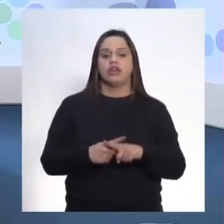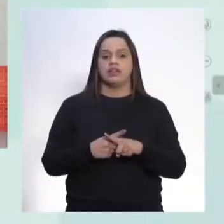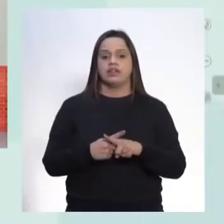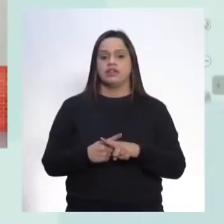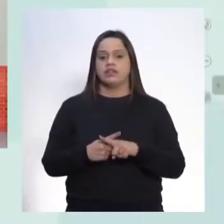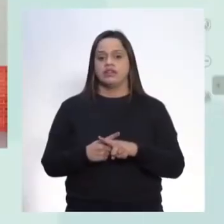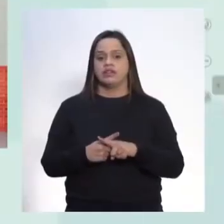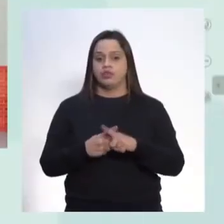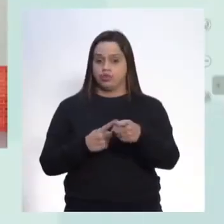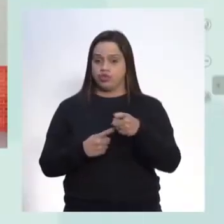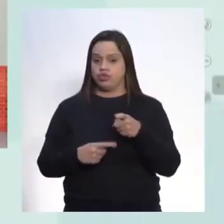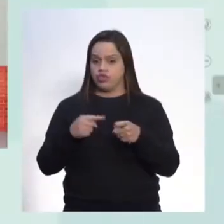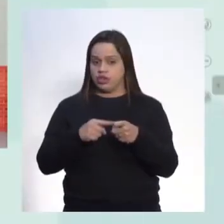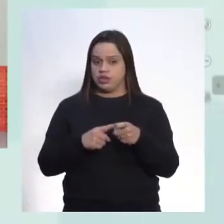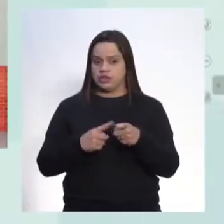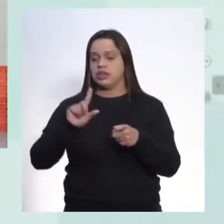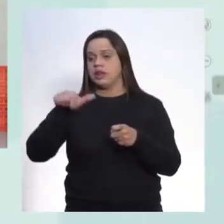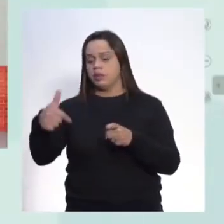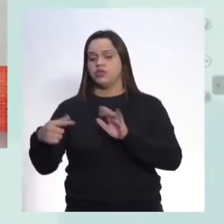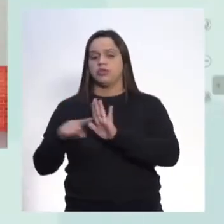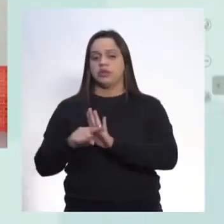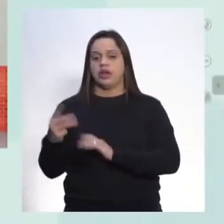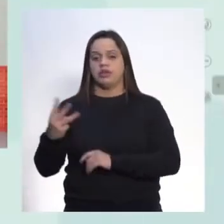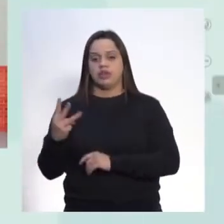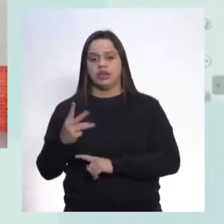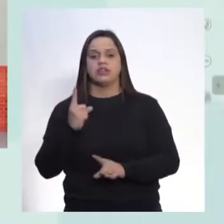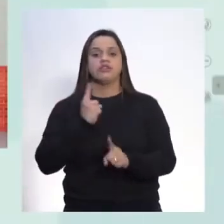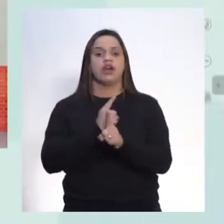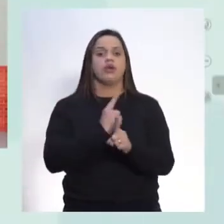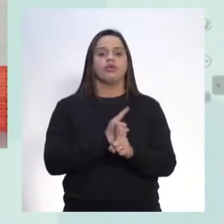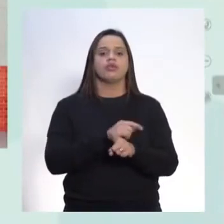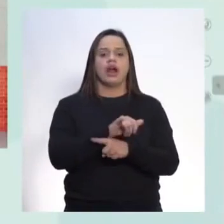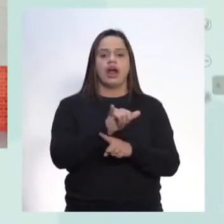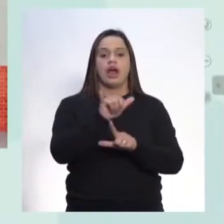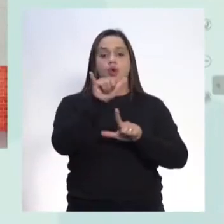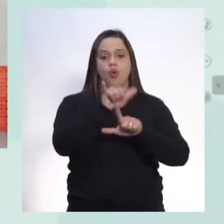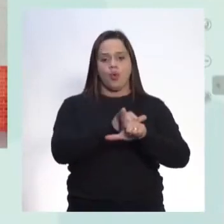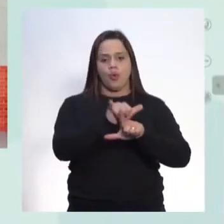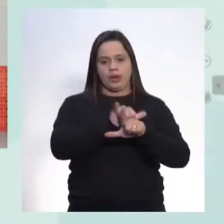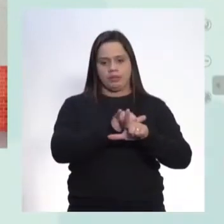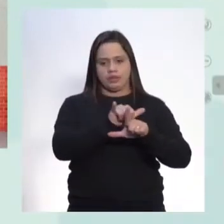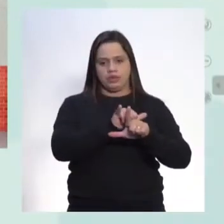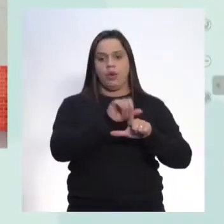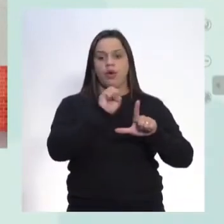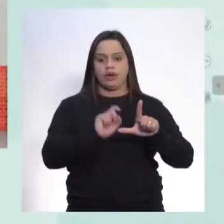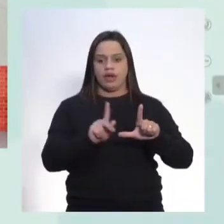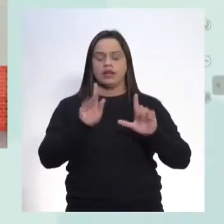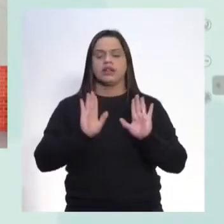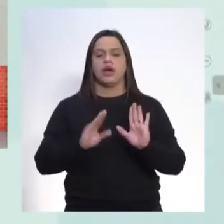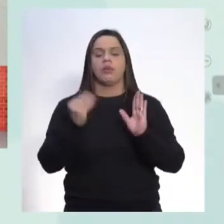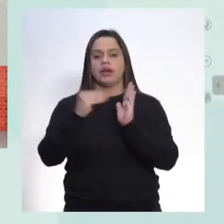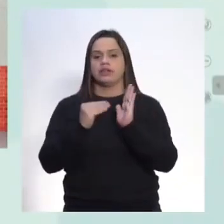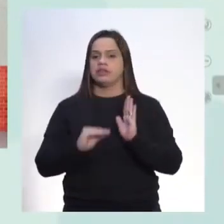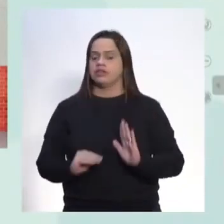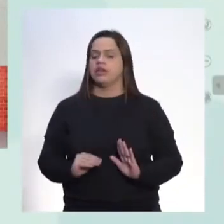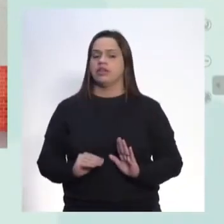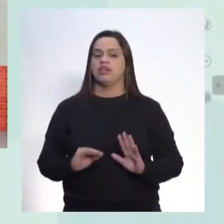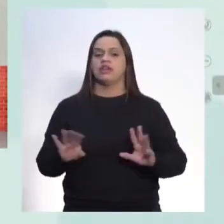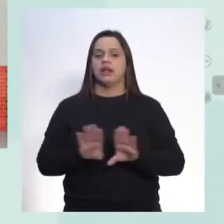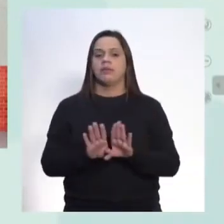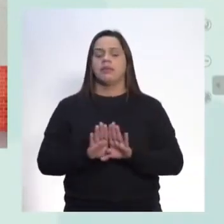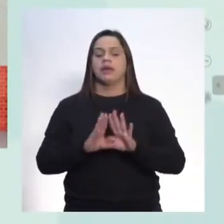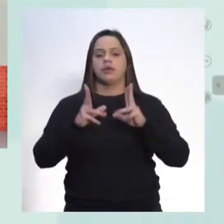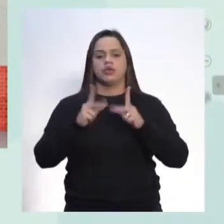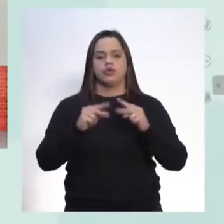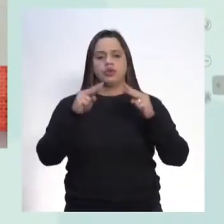aqui e subtrair o 3, você vai encontrar o y. Beleza? Então, tá? para eles escreverem no chat, escrevam os pares